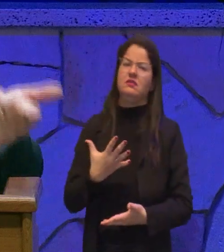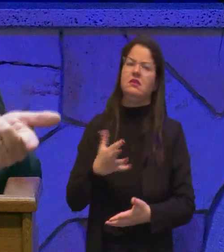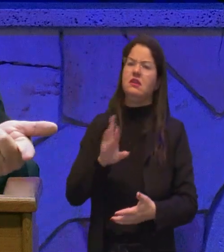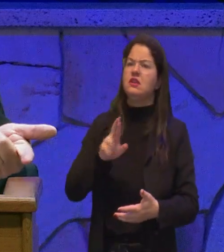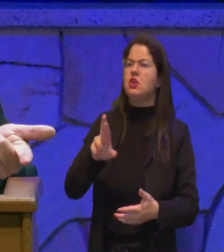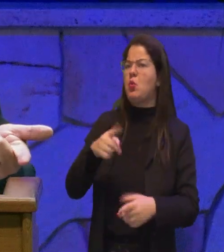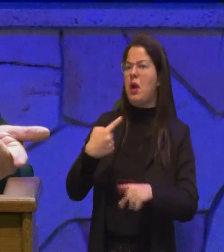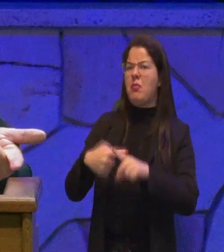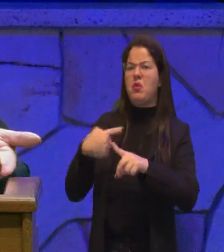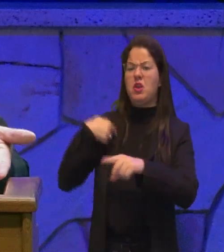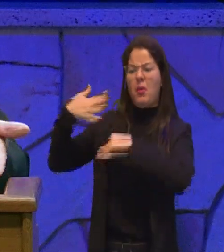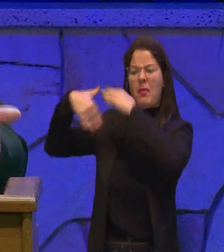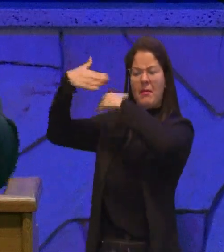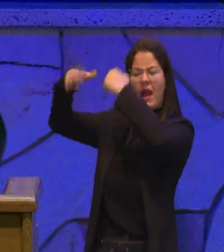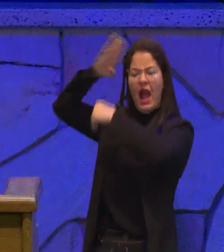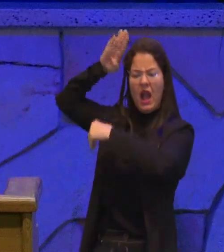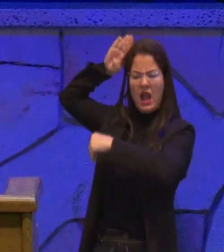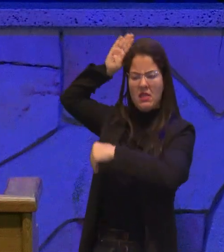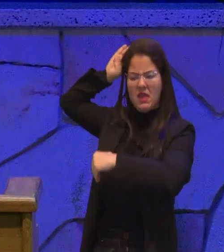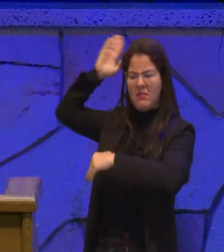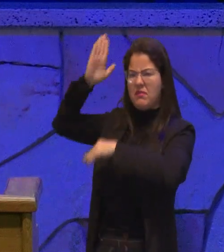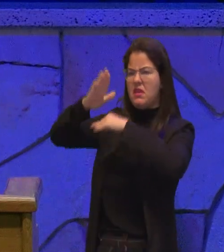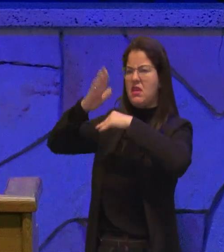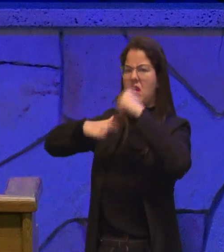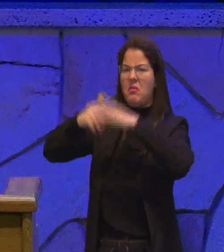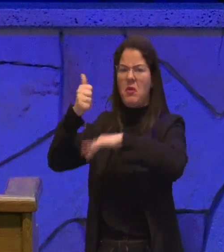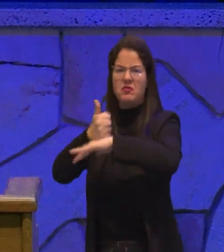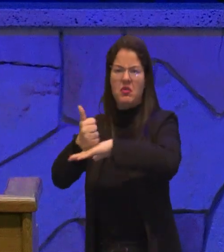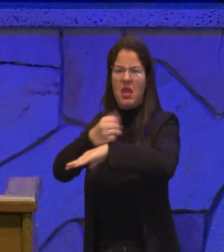meu progresso acadêmico, ou por morar numa